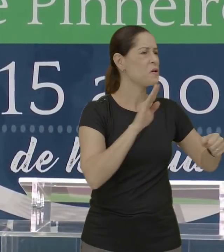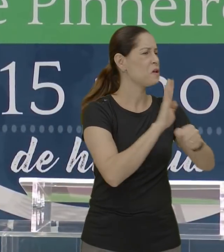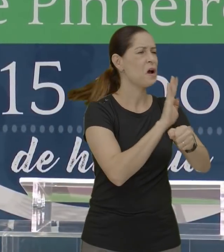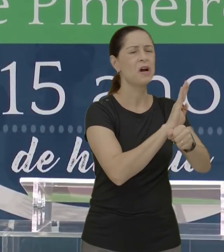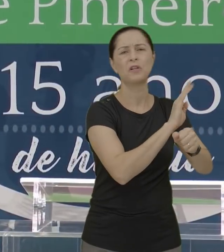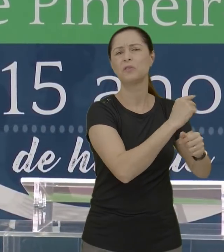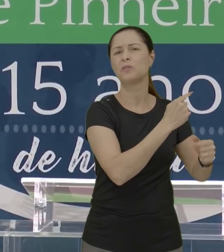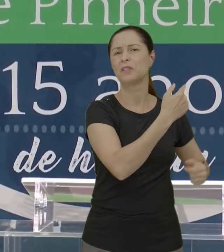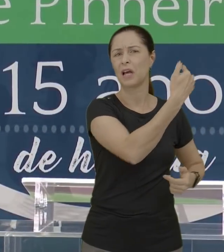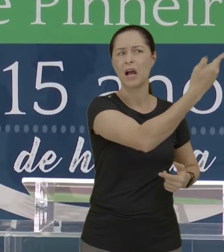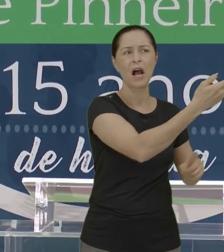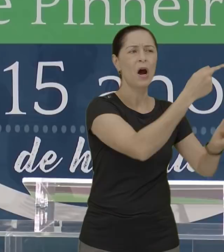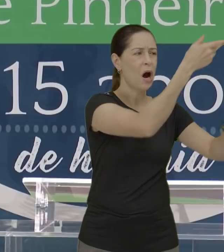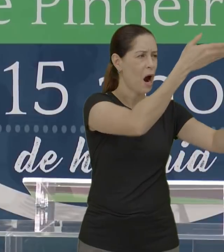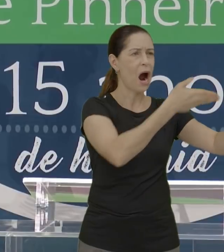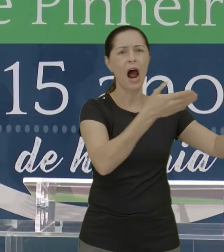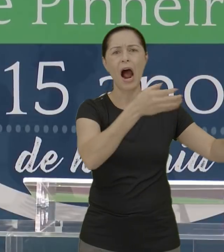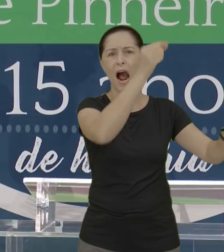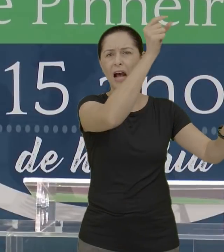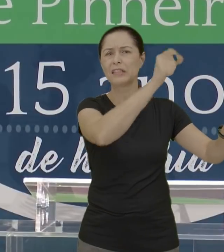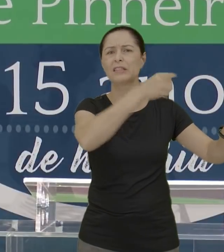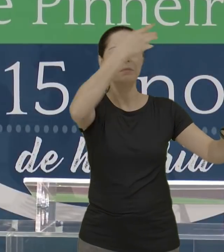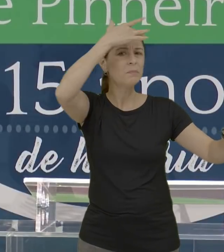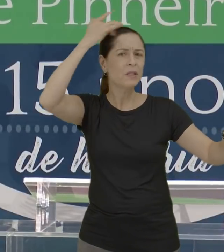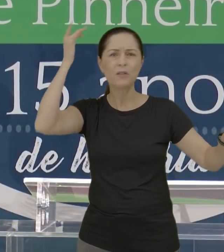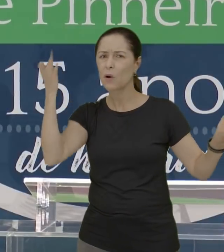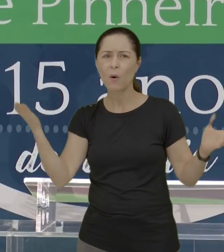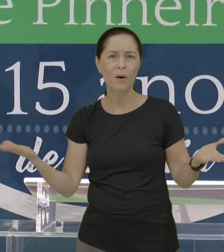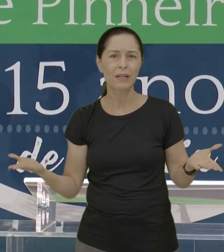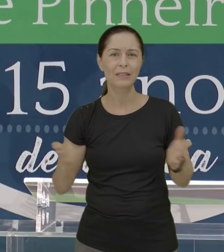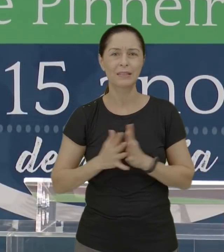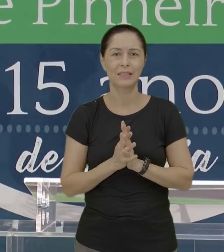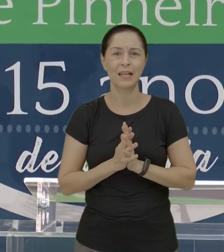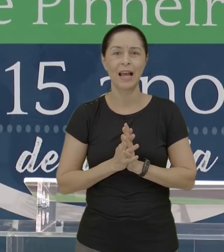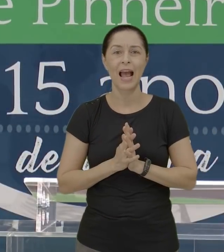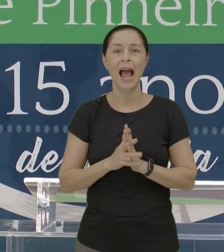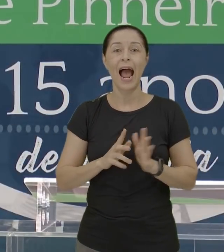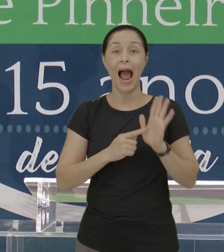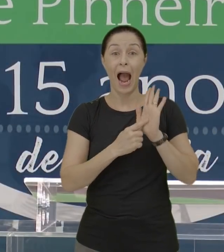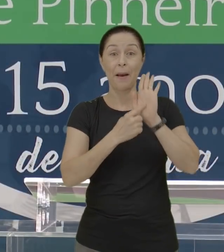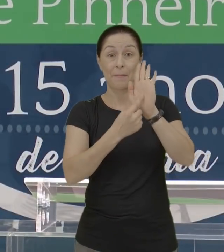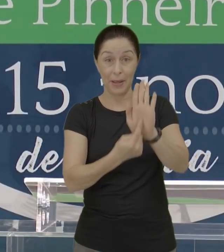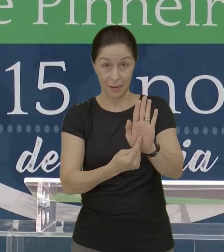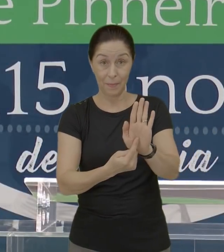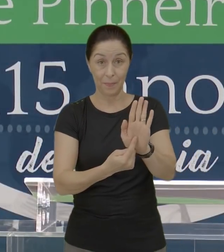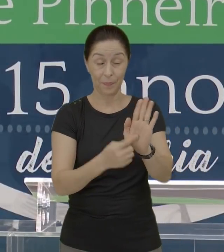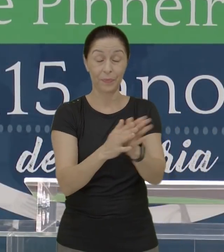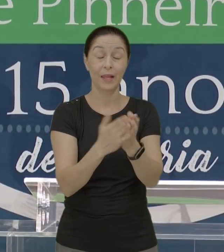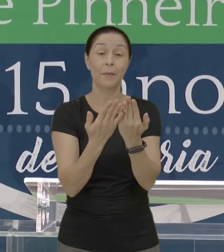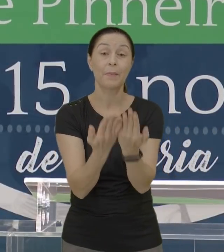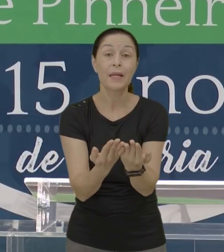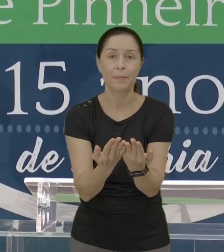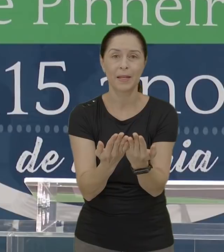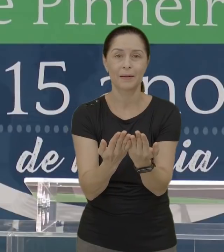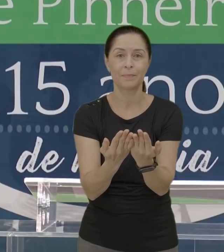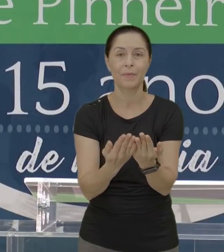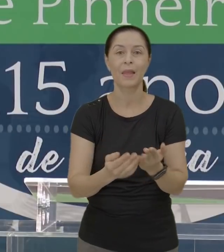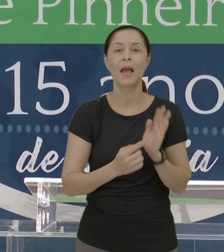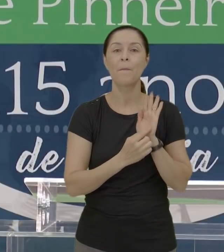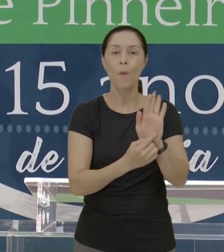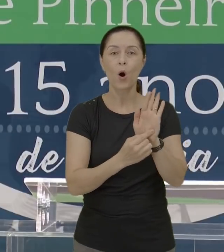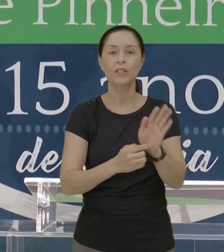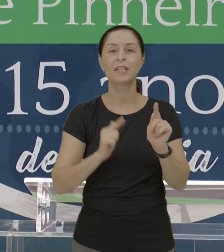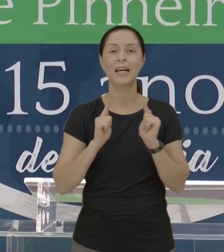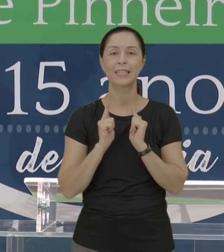maravilhosa. É por isso que a Bíblia fala de galardões. Quando você serve,